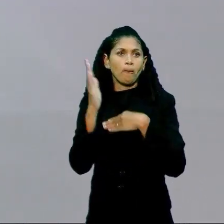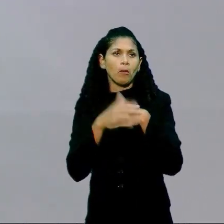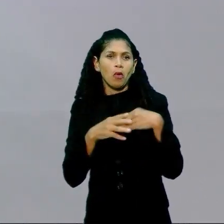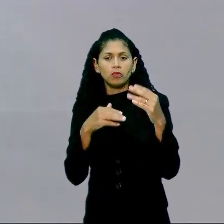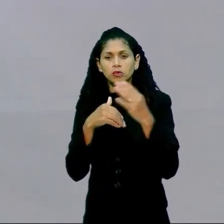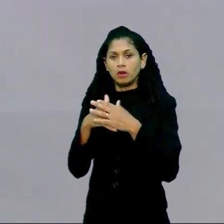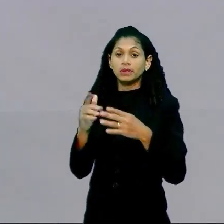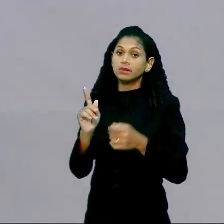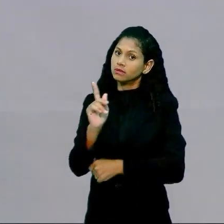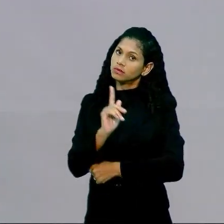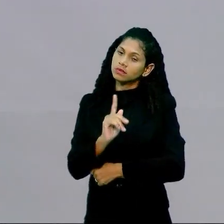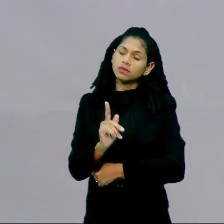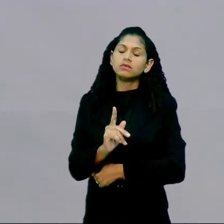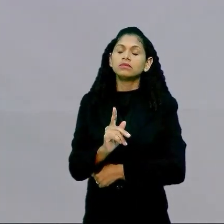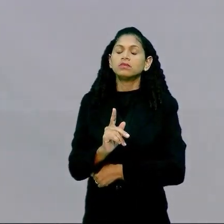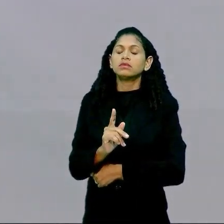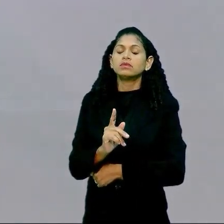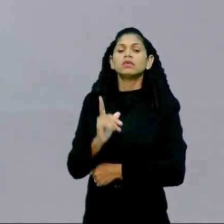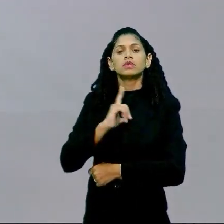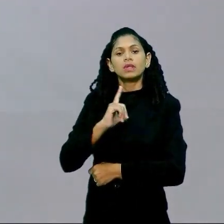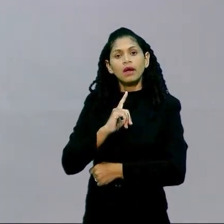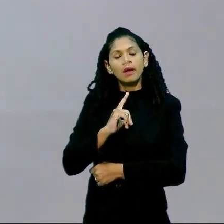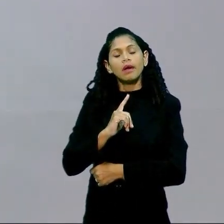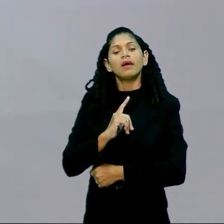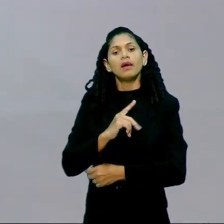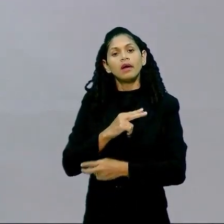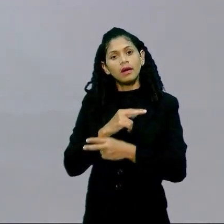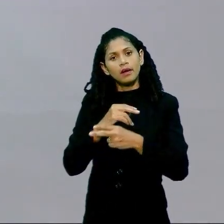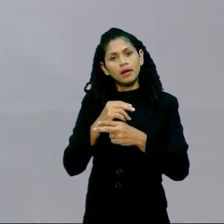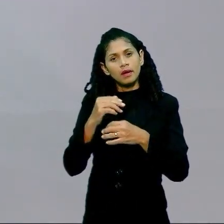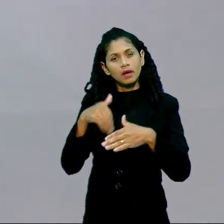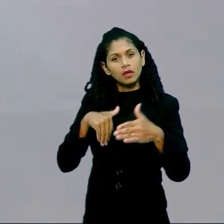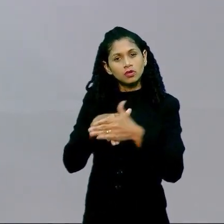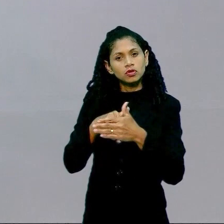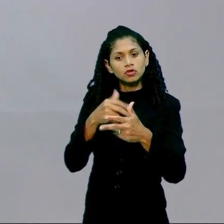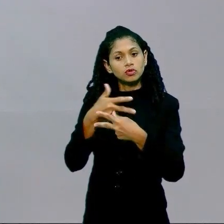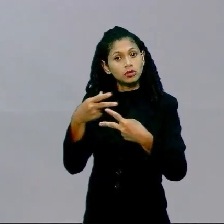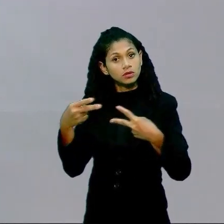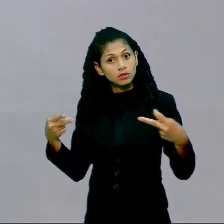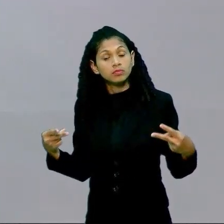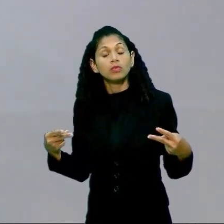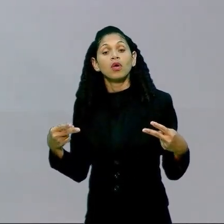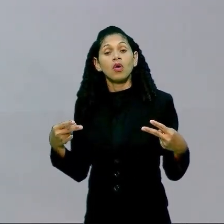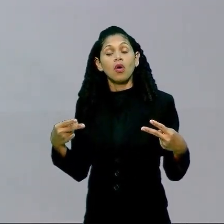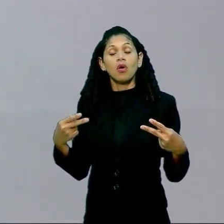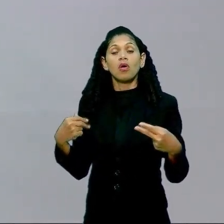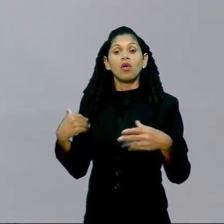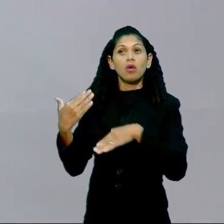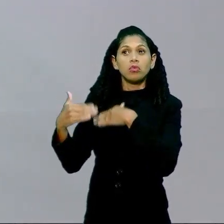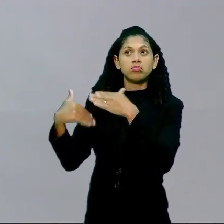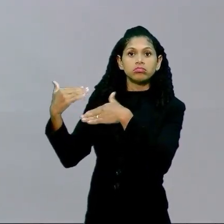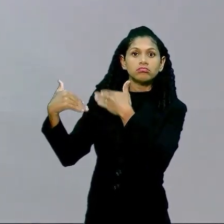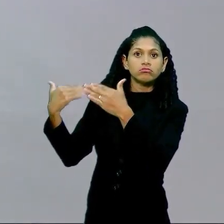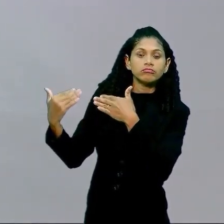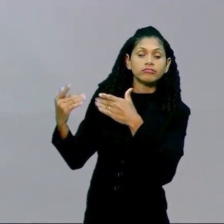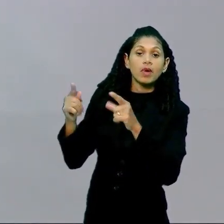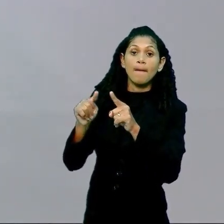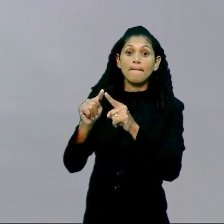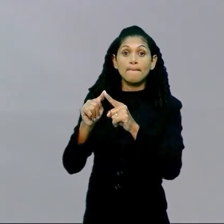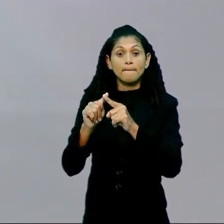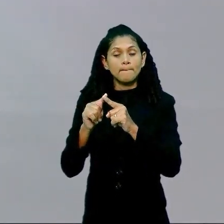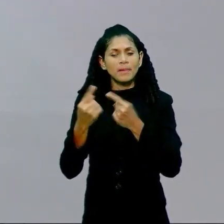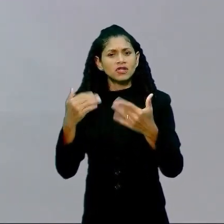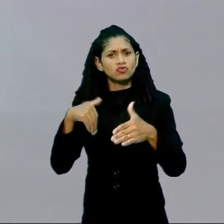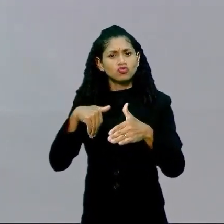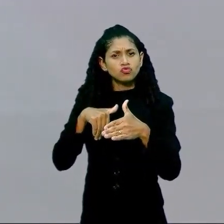objetivo é o esporte. Por isso tem esporte de rendimento em que os profissionais vão praticando e adaptando e aprimorando, aperfeiçoando a prática.